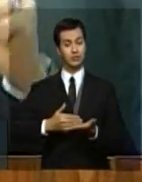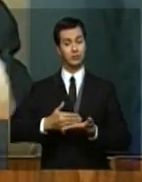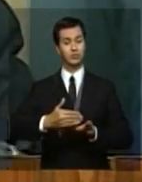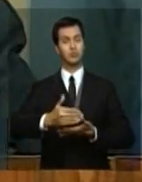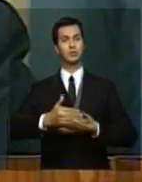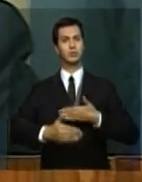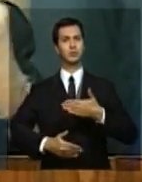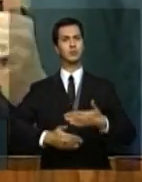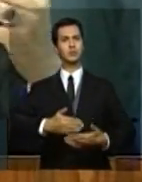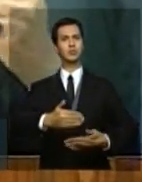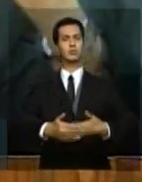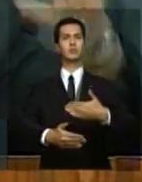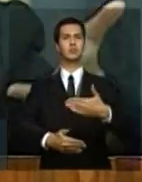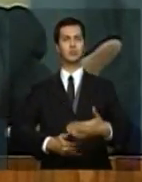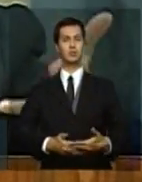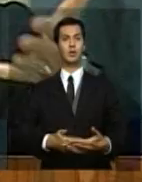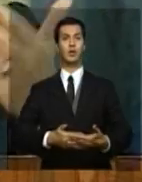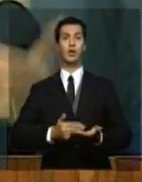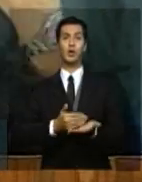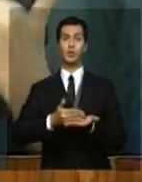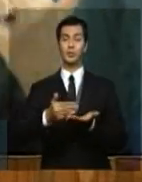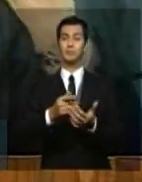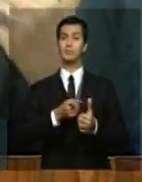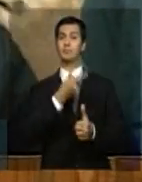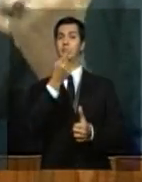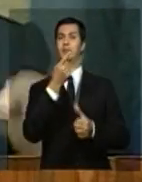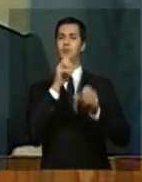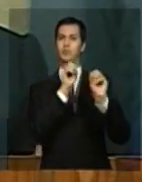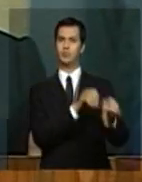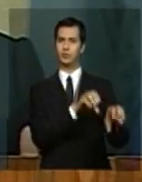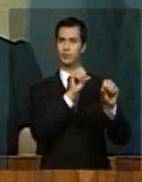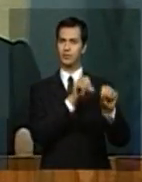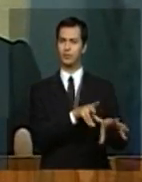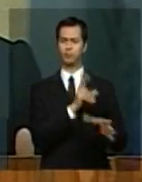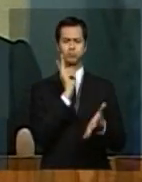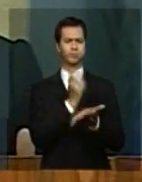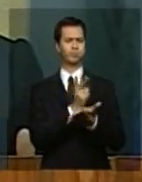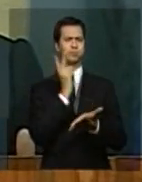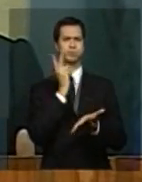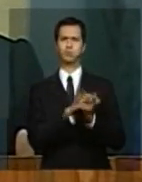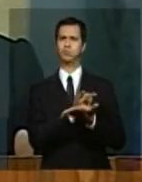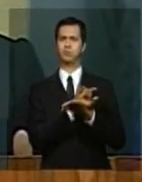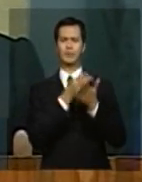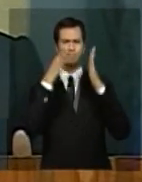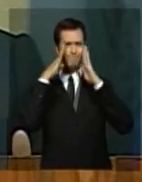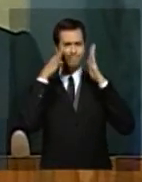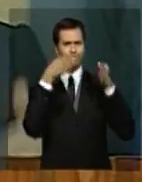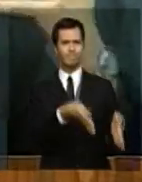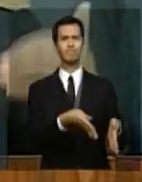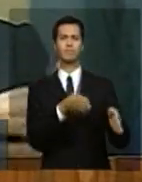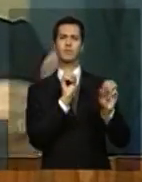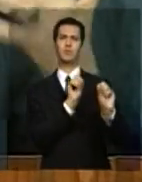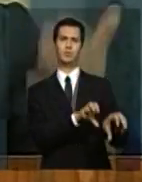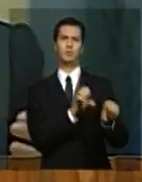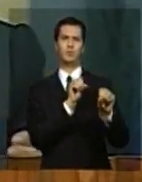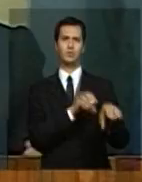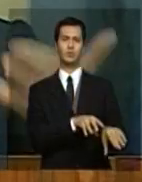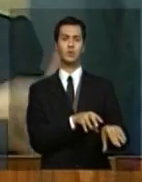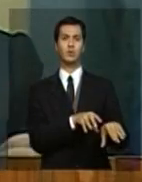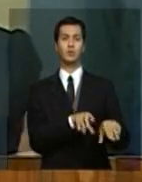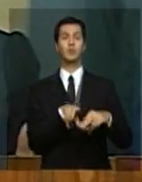caminho da educação e com a educação que nós